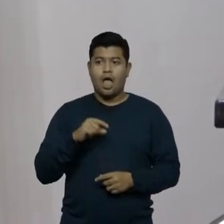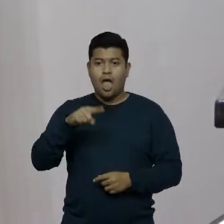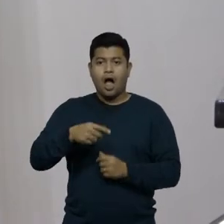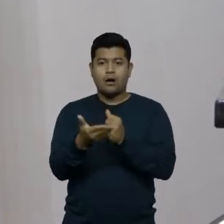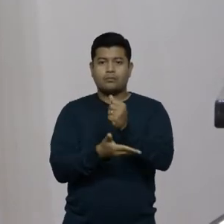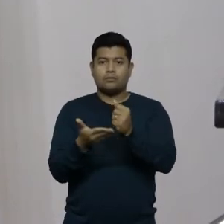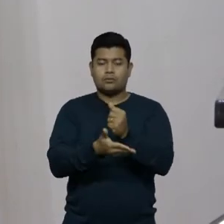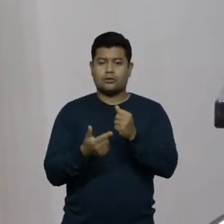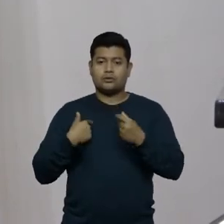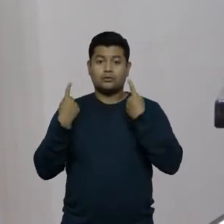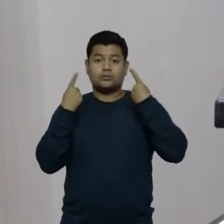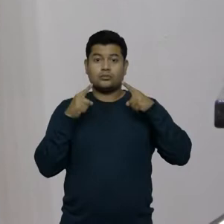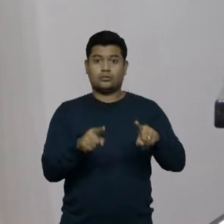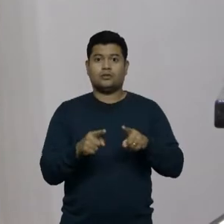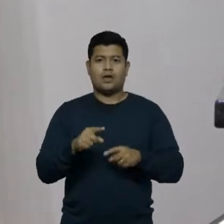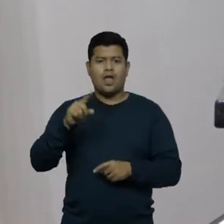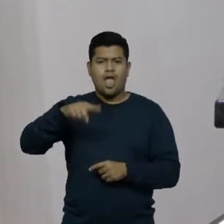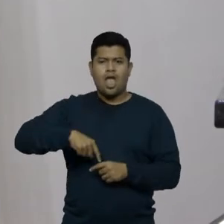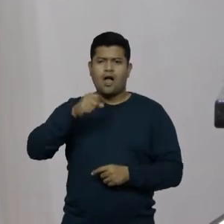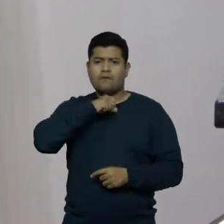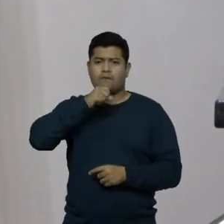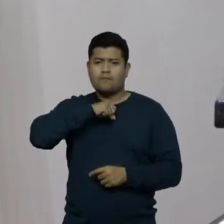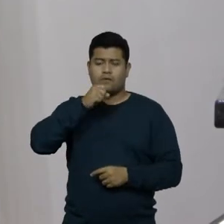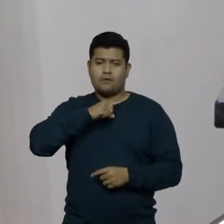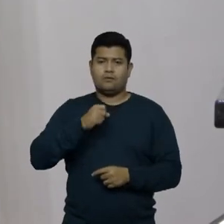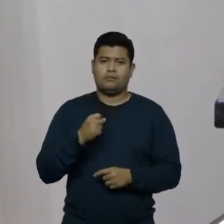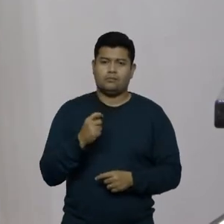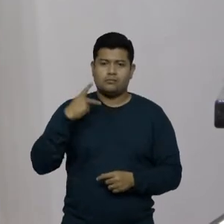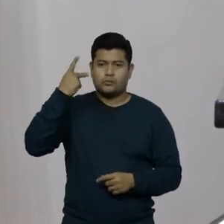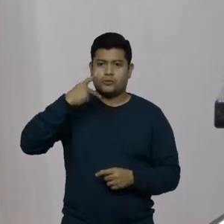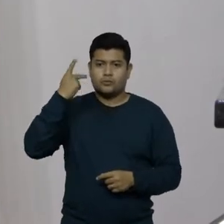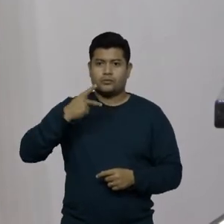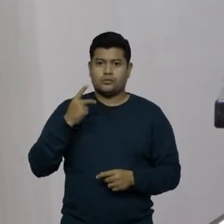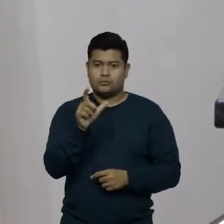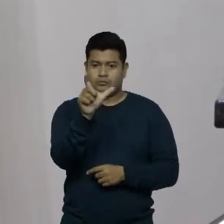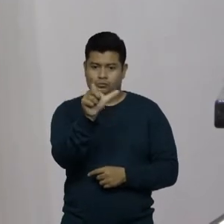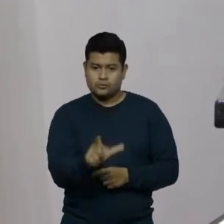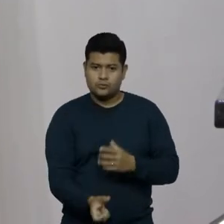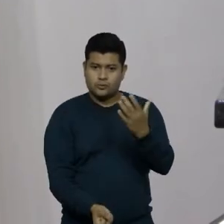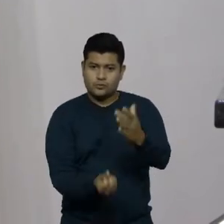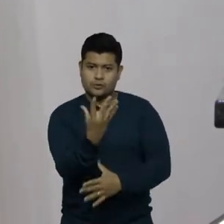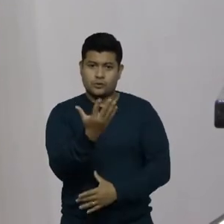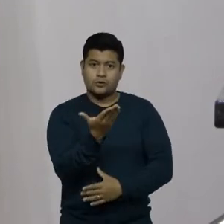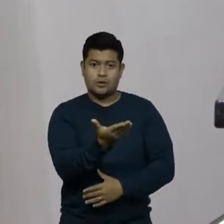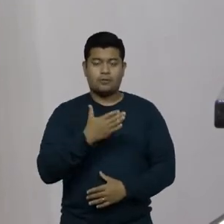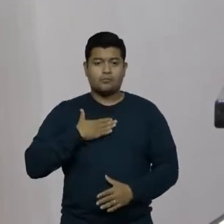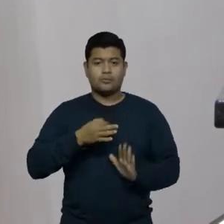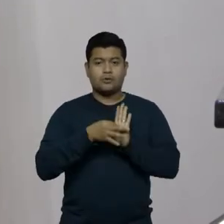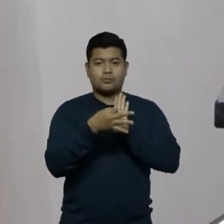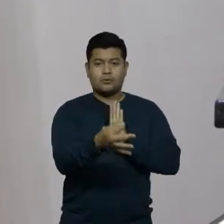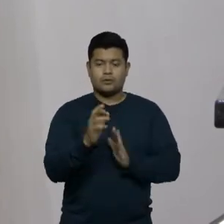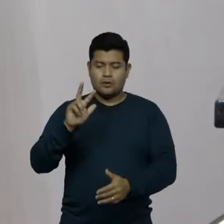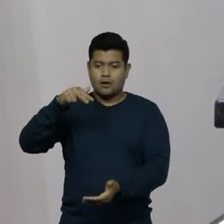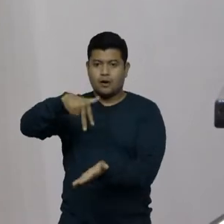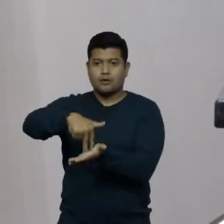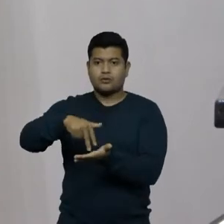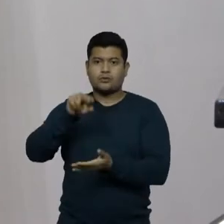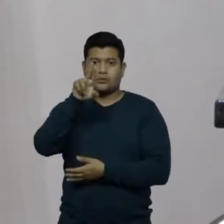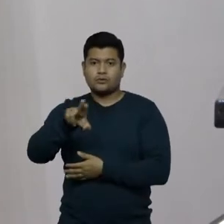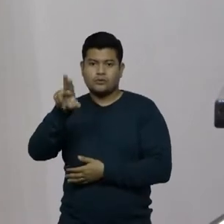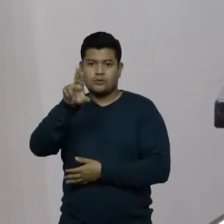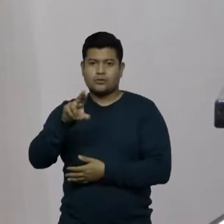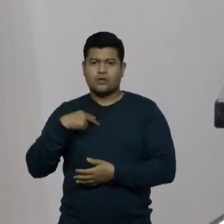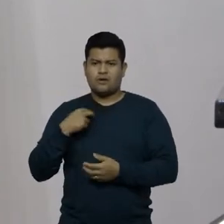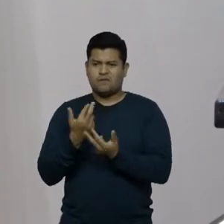abomino chora é a velha política personificada na minha opinião isso é o senhor senhor quando vem aqui em cima e usa dos